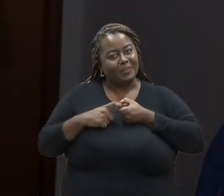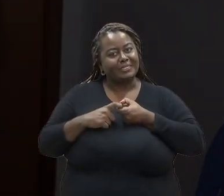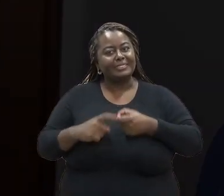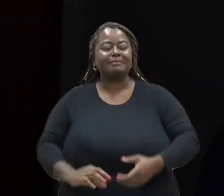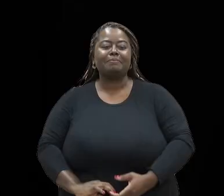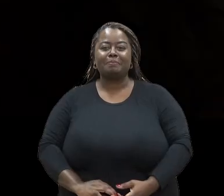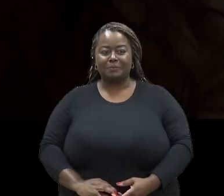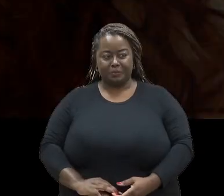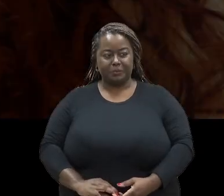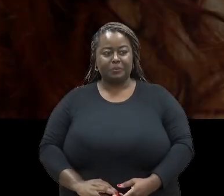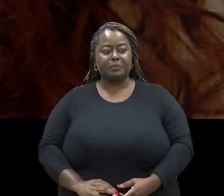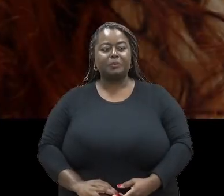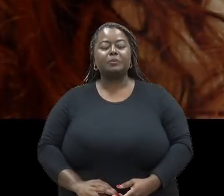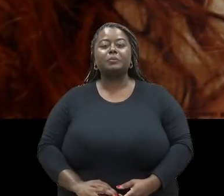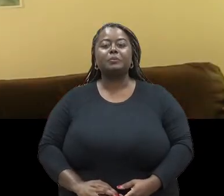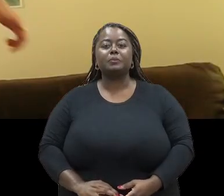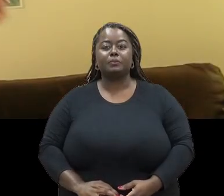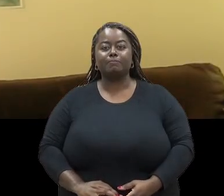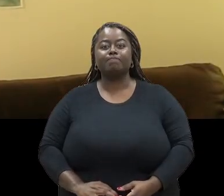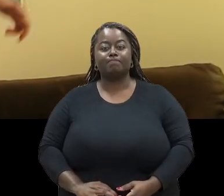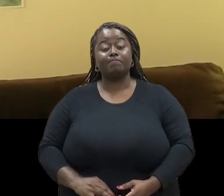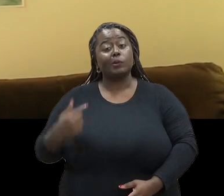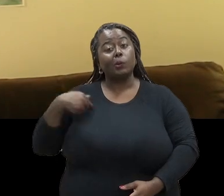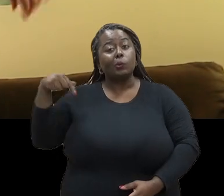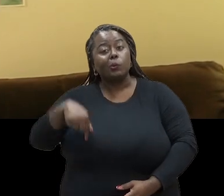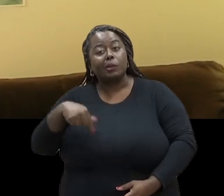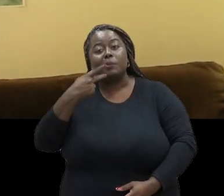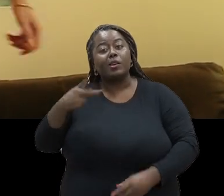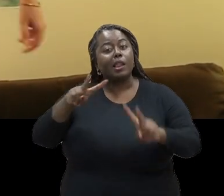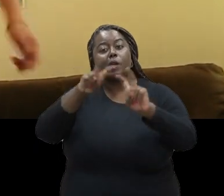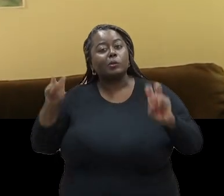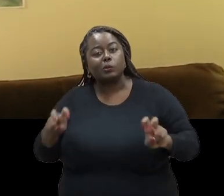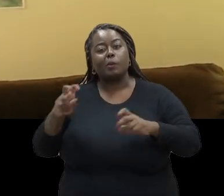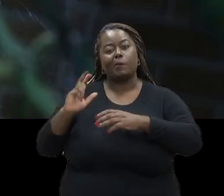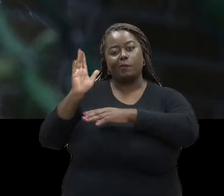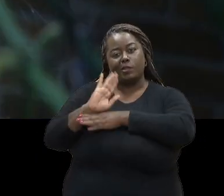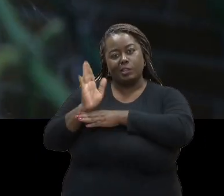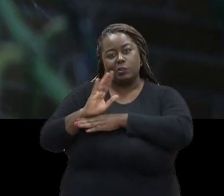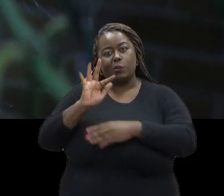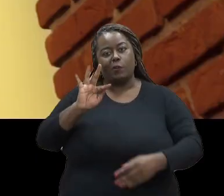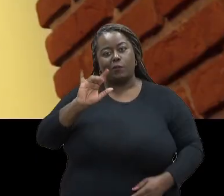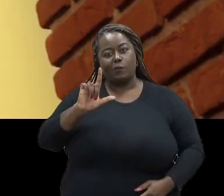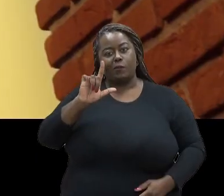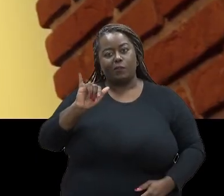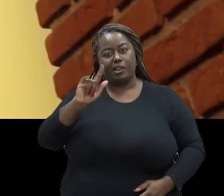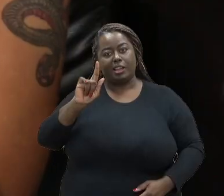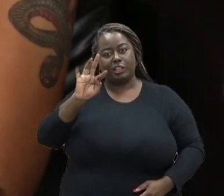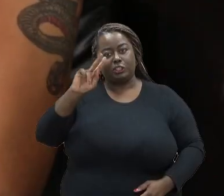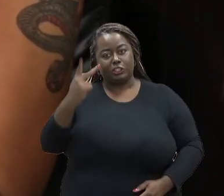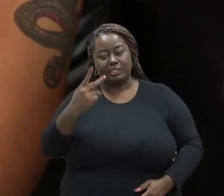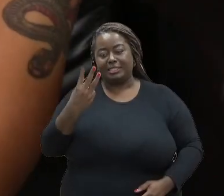Volta. Cenas do curta Flight Eu 316. tô aqui para falar sobre o Flight 316, que foi um